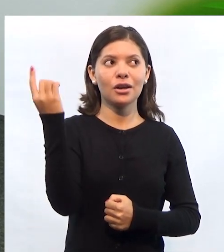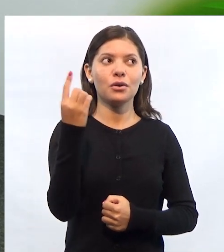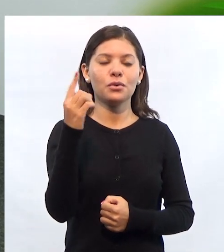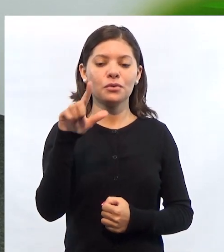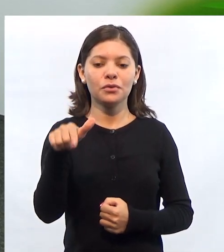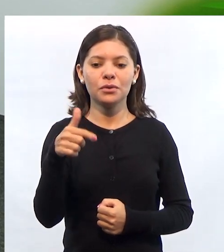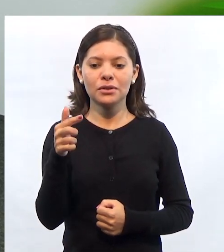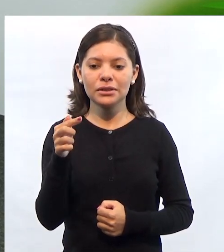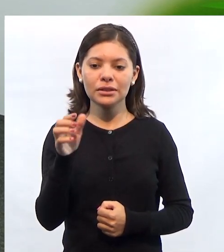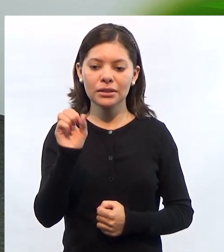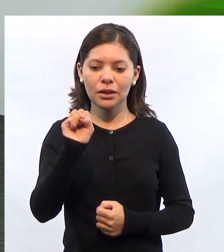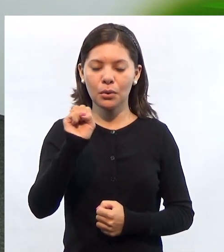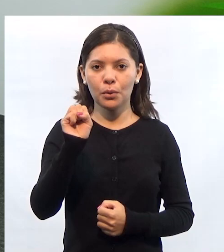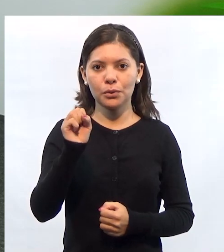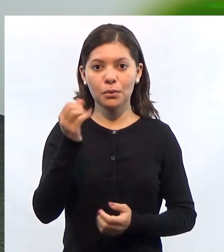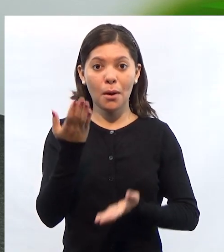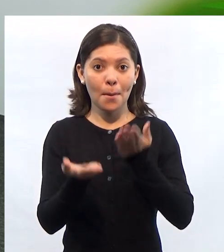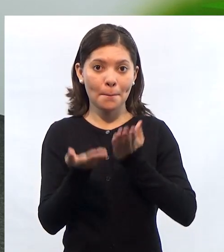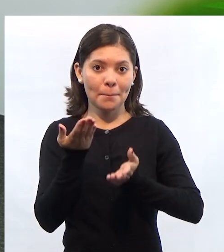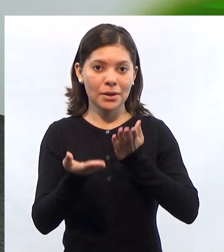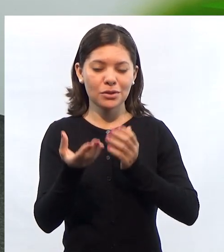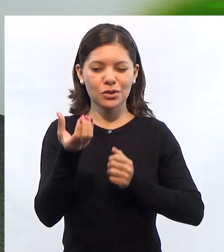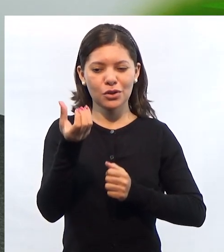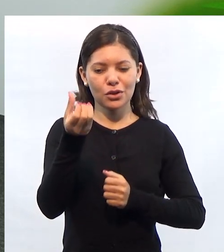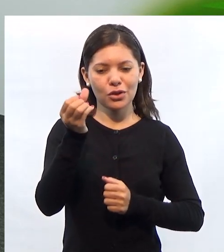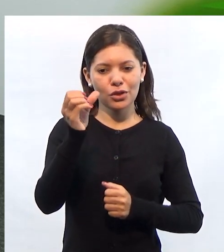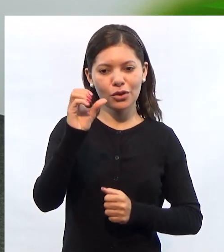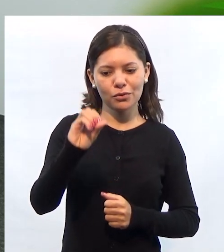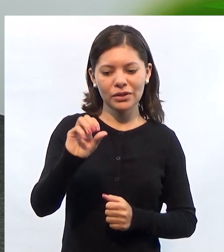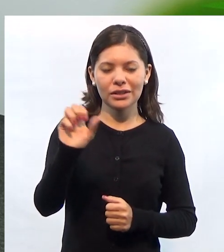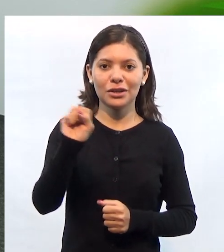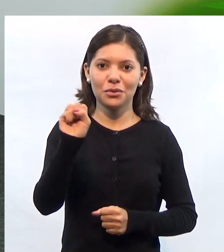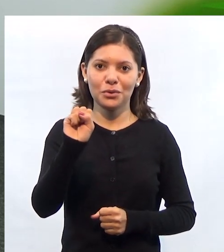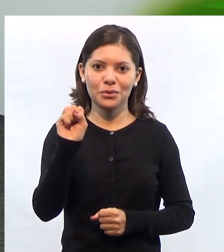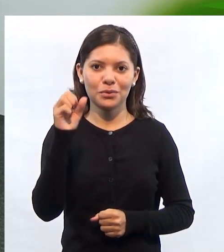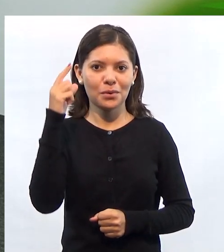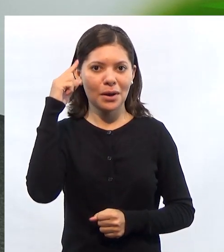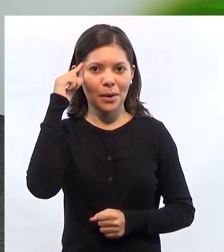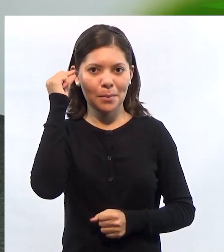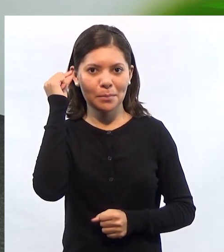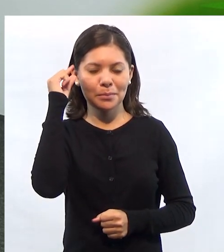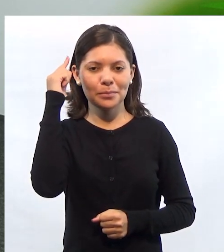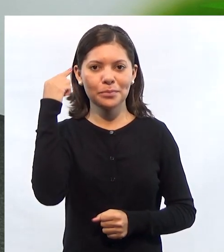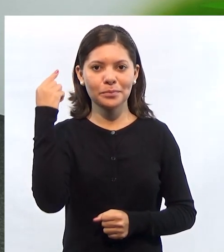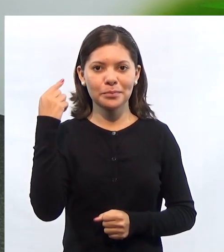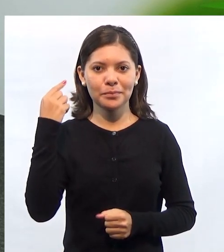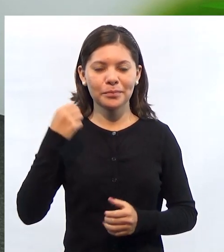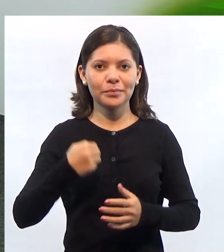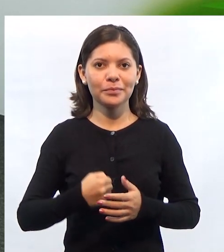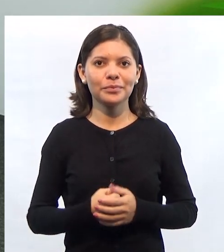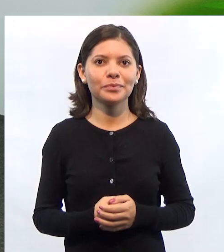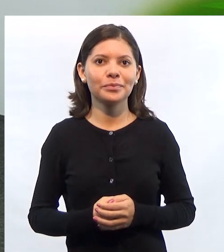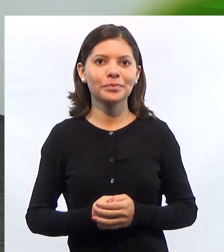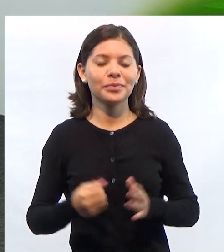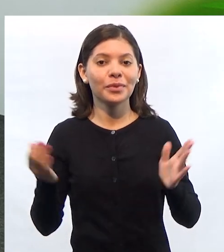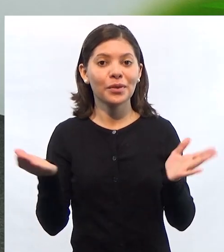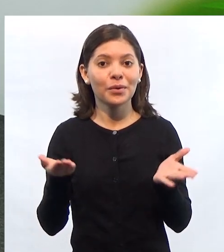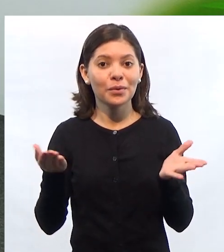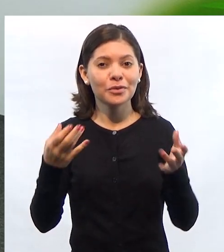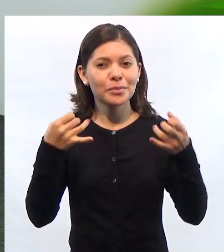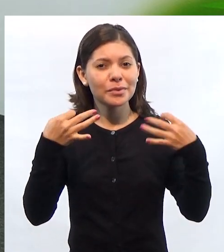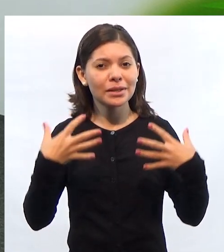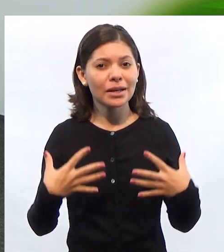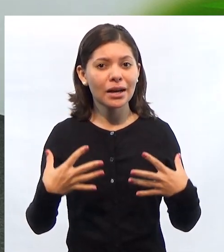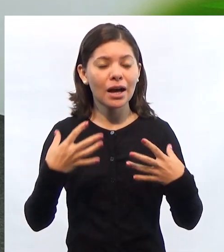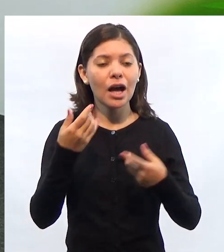1,78 pesa 98 kg e tem os cabelos encaracolados hoje